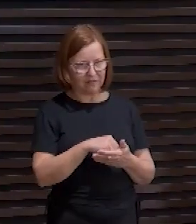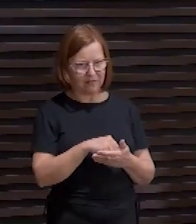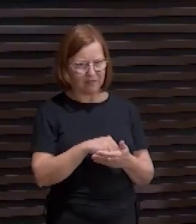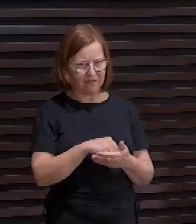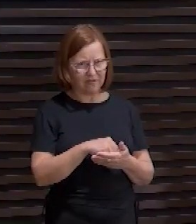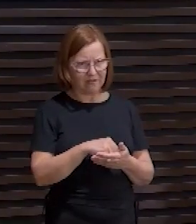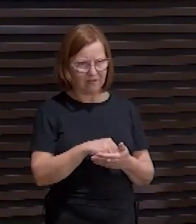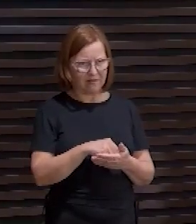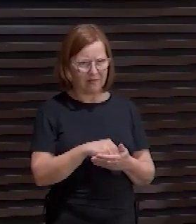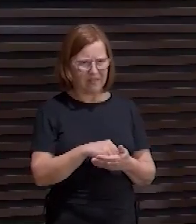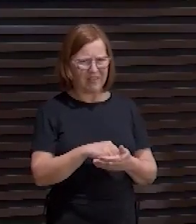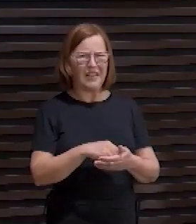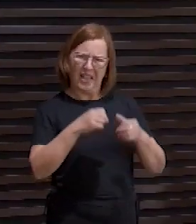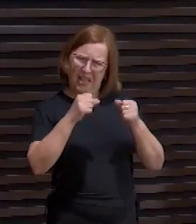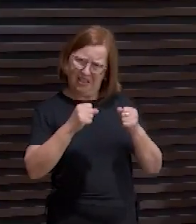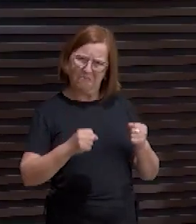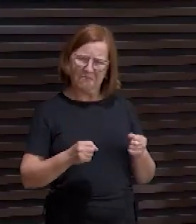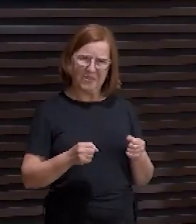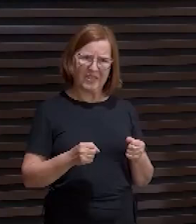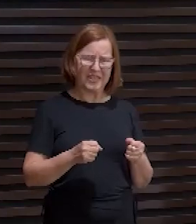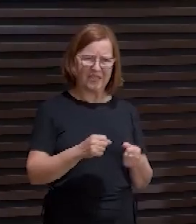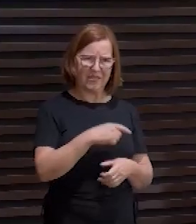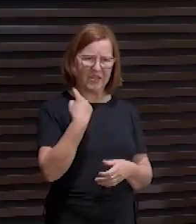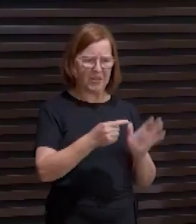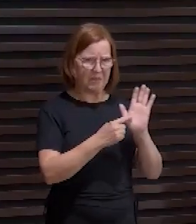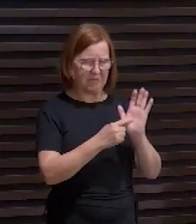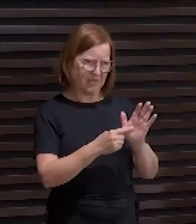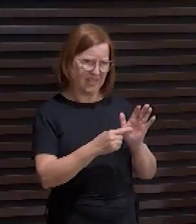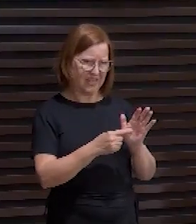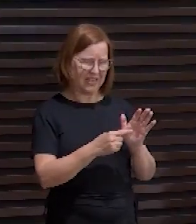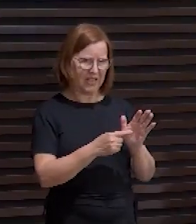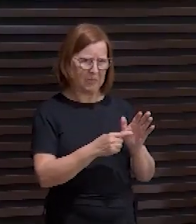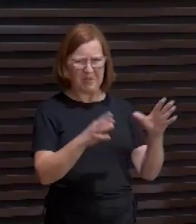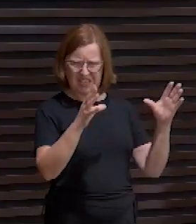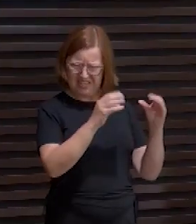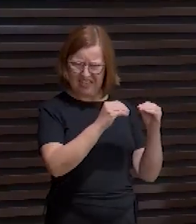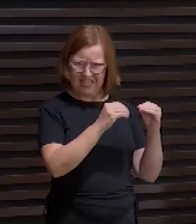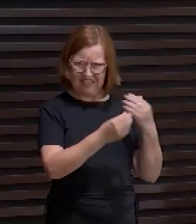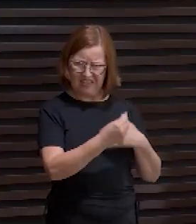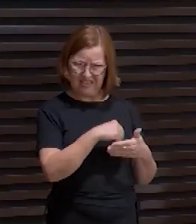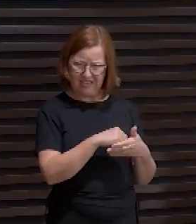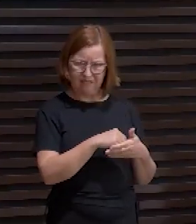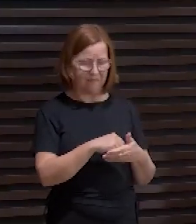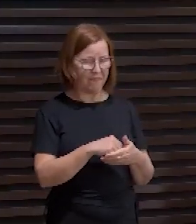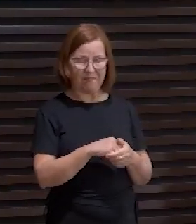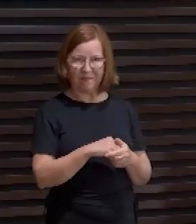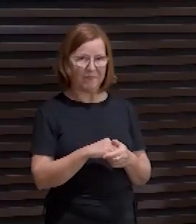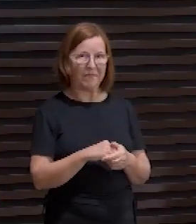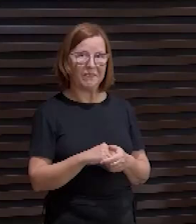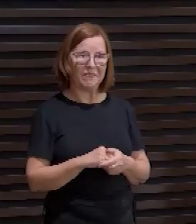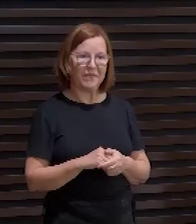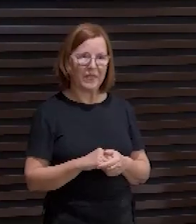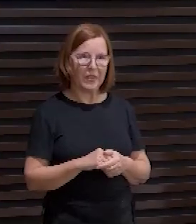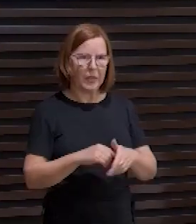permanentes? Lembra da tendência de alta, tem hora que você vai dar uma vacilada. Mas tem como permanentemente você viver nas